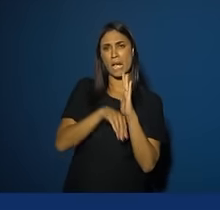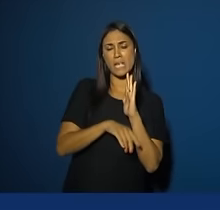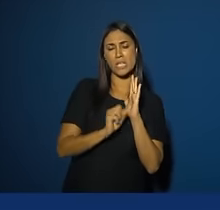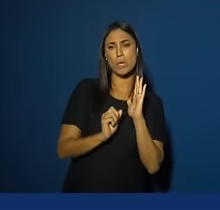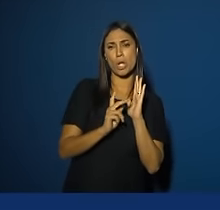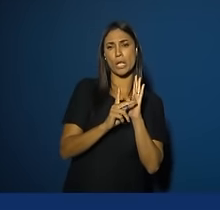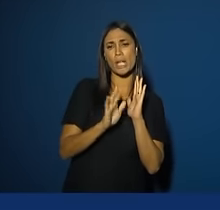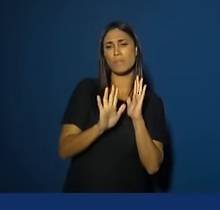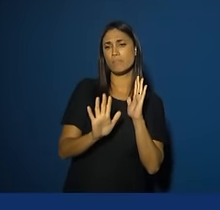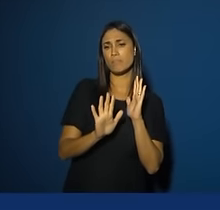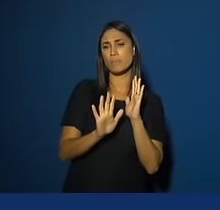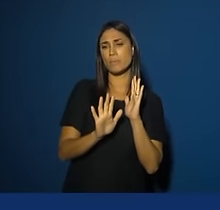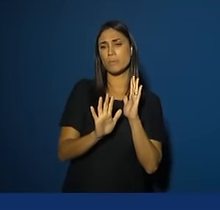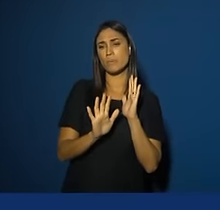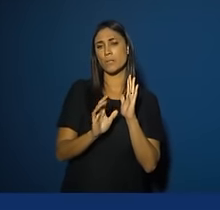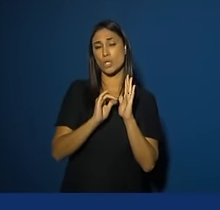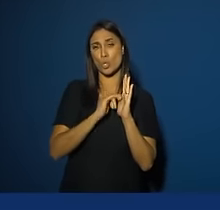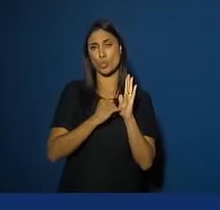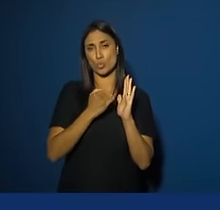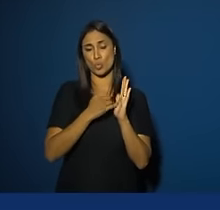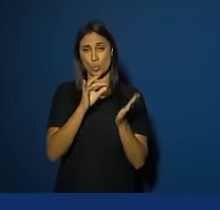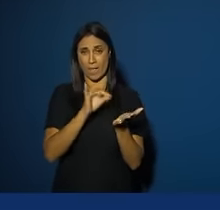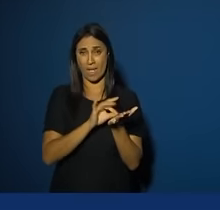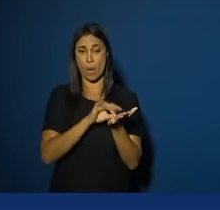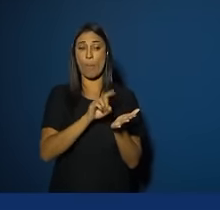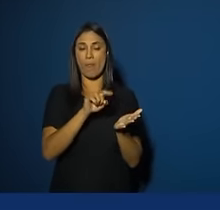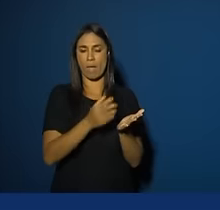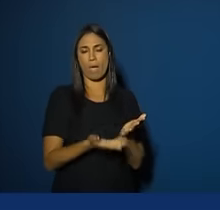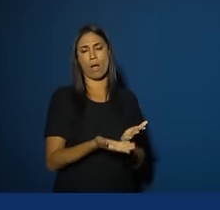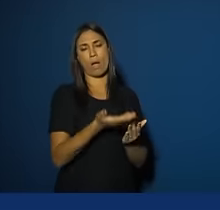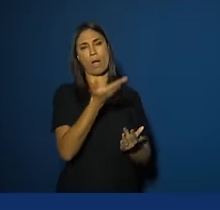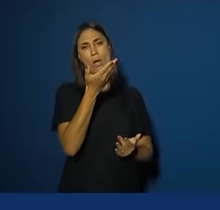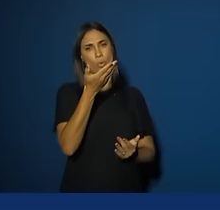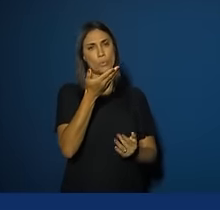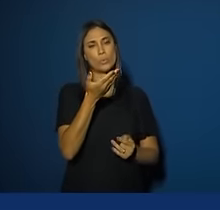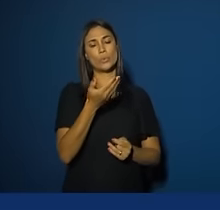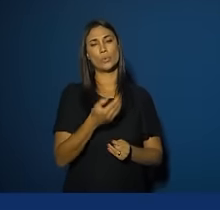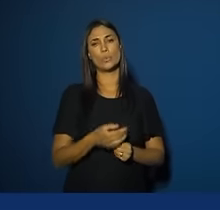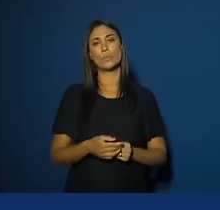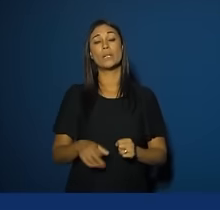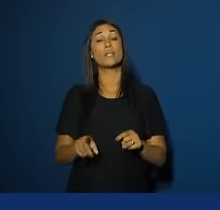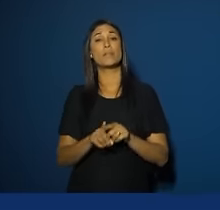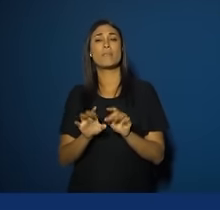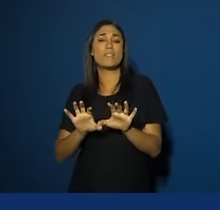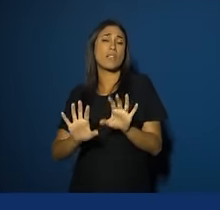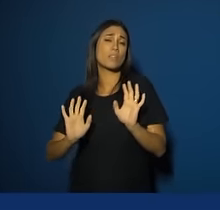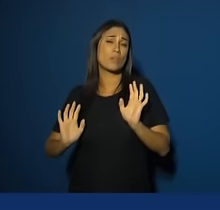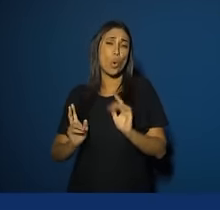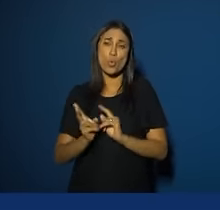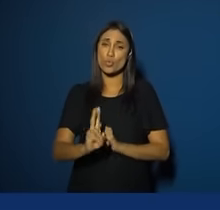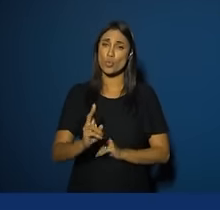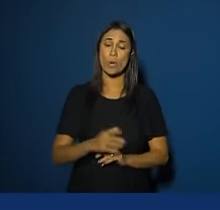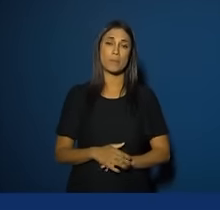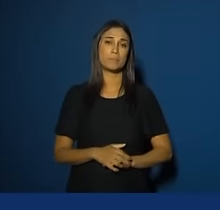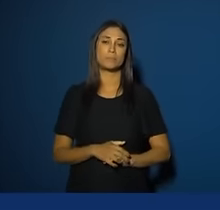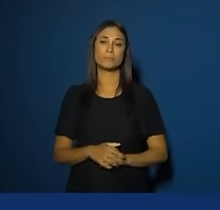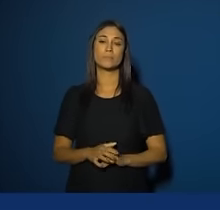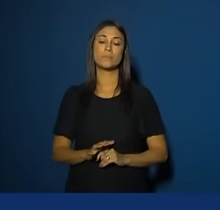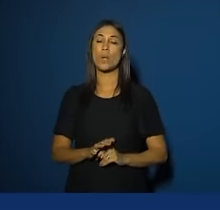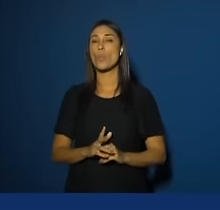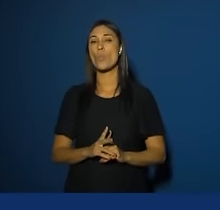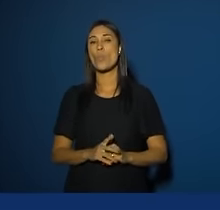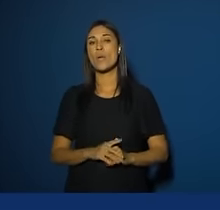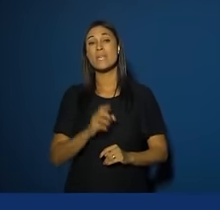mesmo, o juro real ele é alto e vai ser assim. Meu ponto